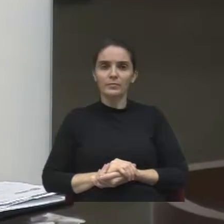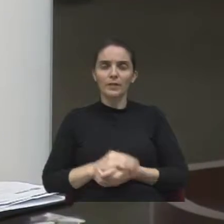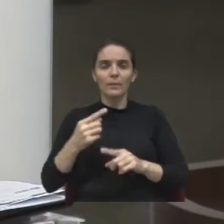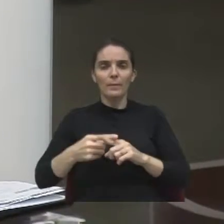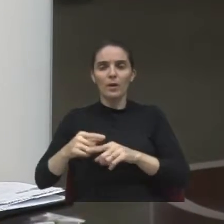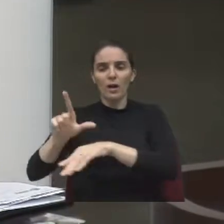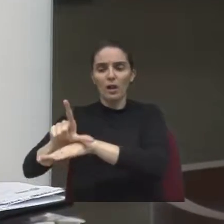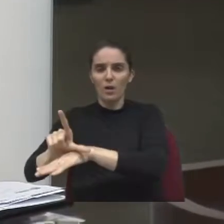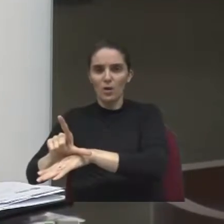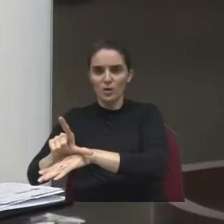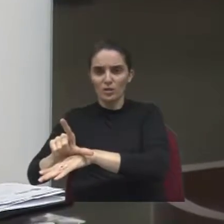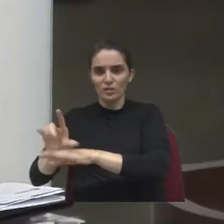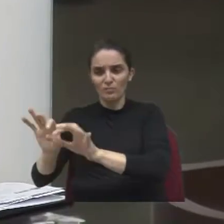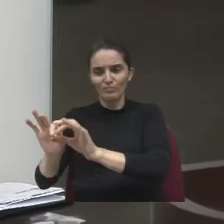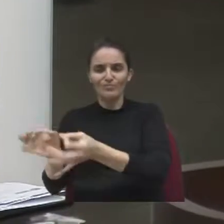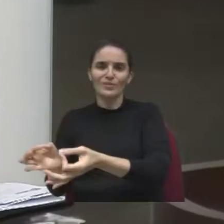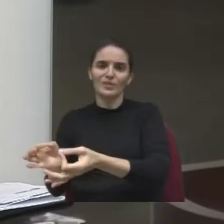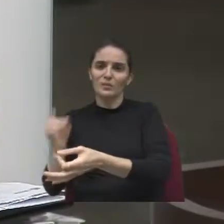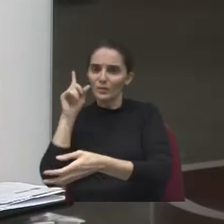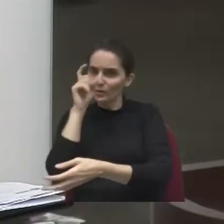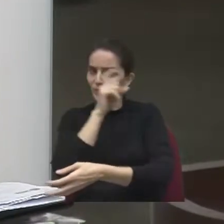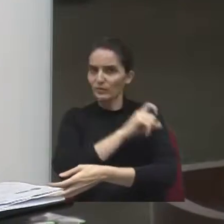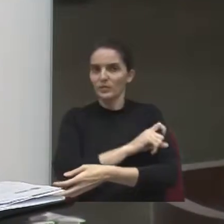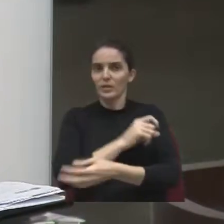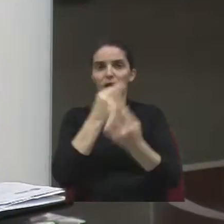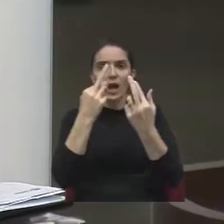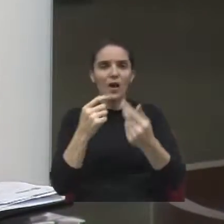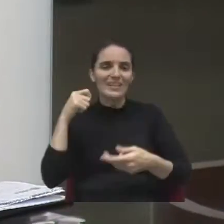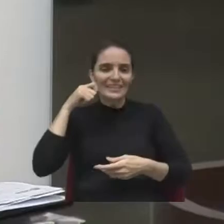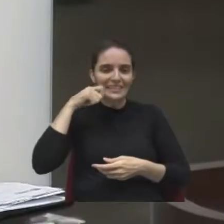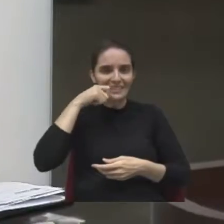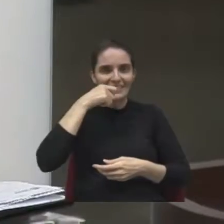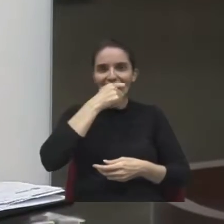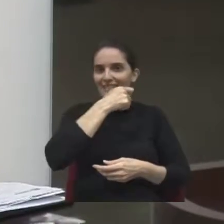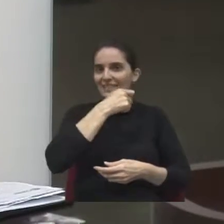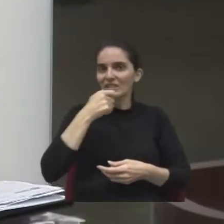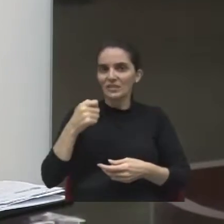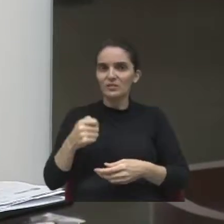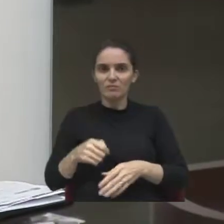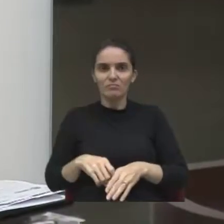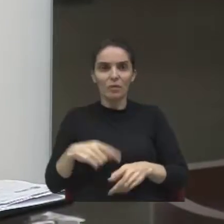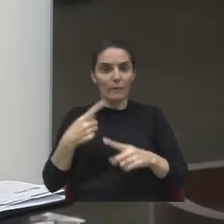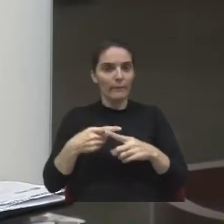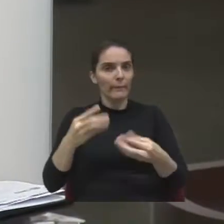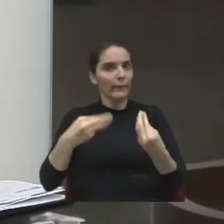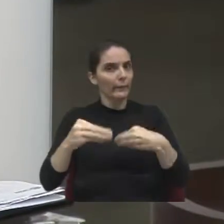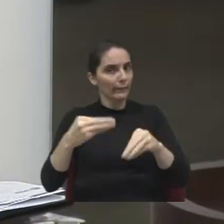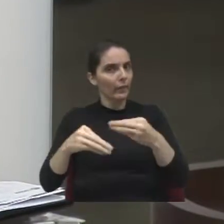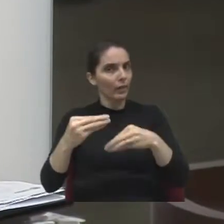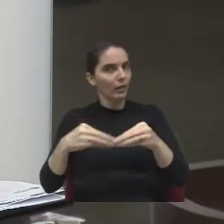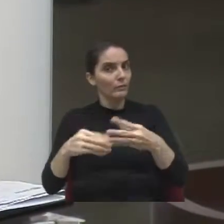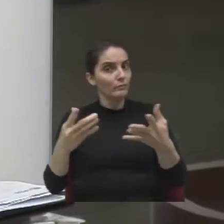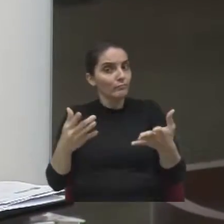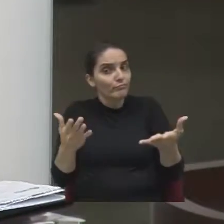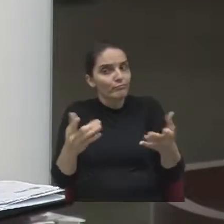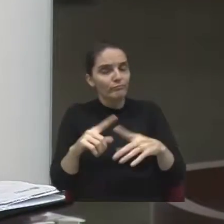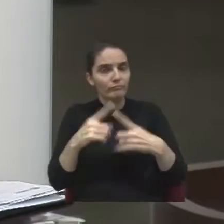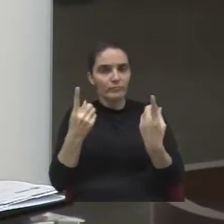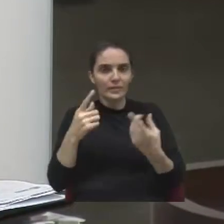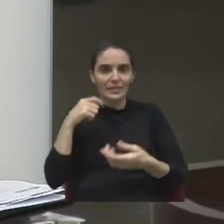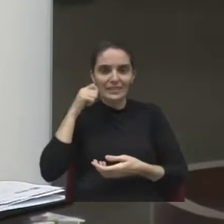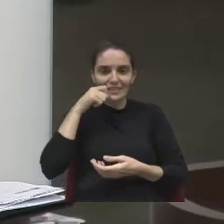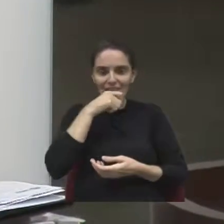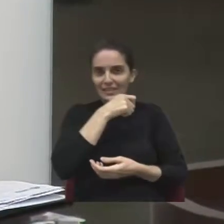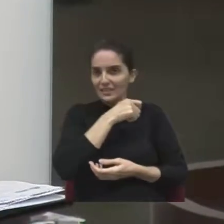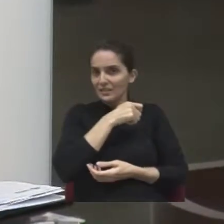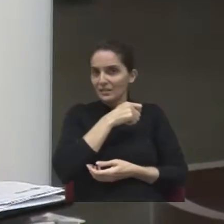adote, como adotamos a escova de dente, embora plástico, mas adotamos a escova de dente,